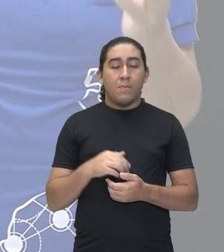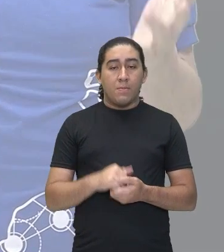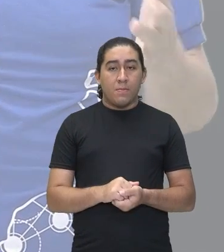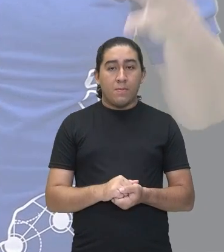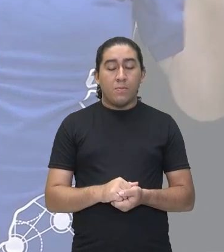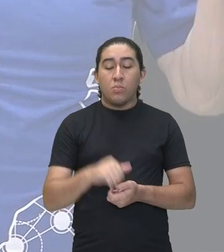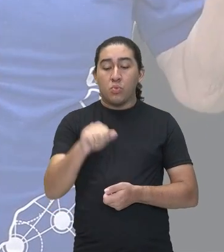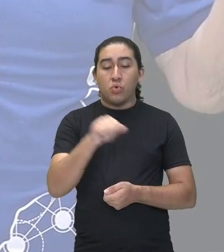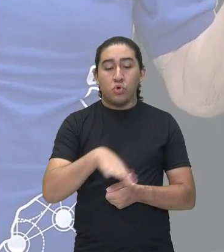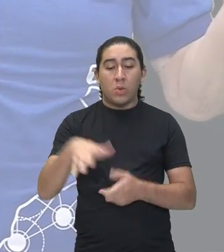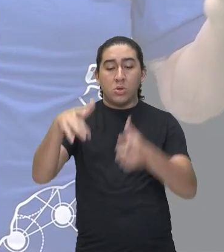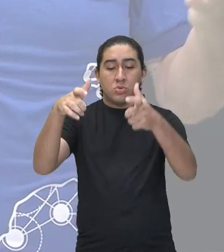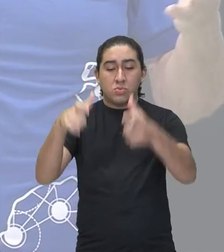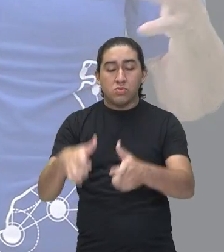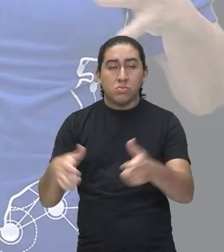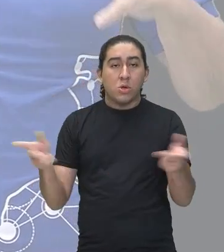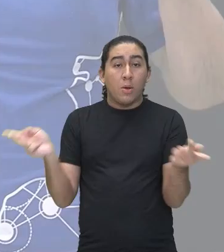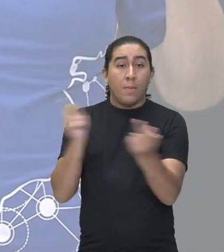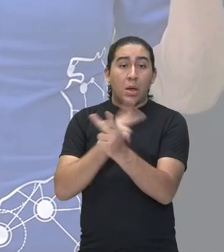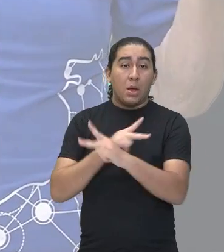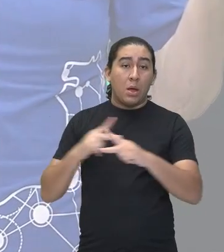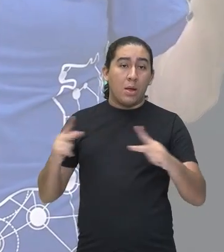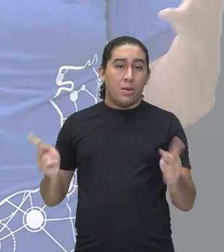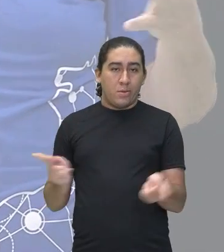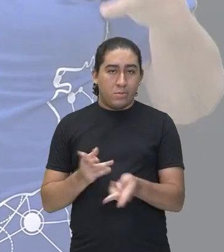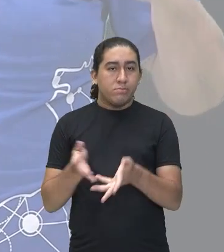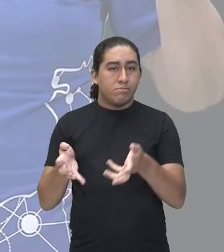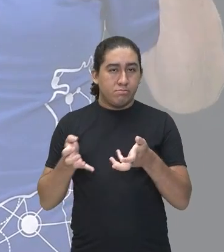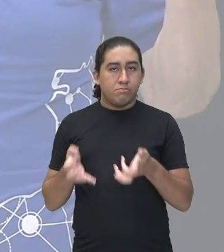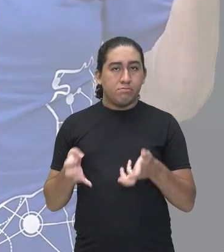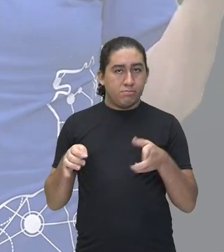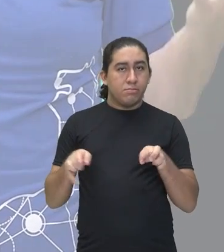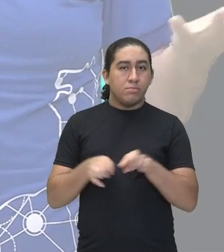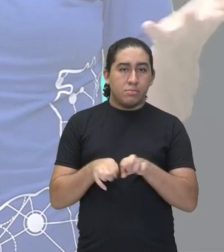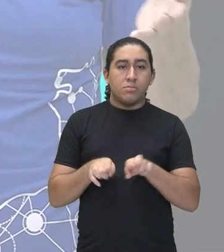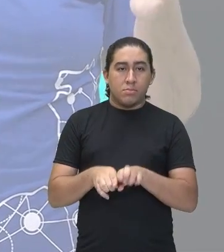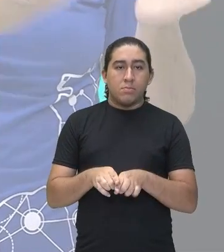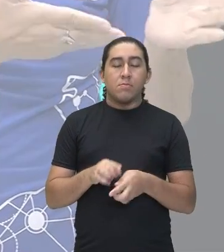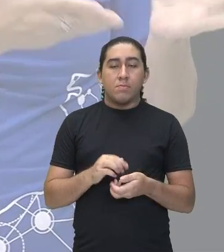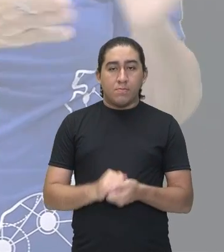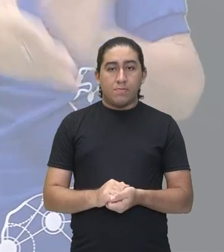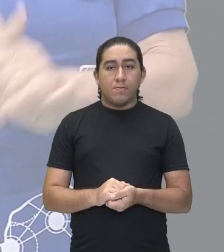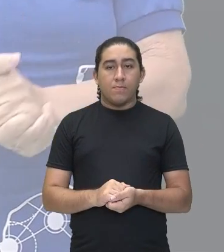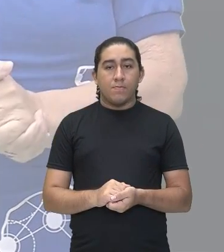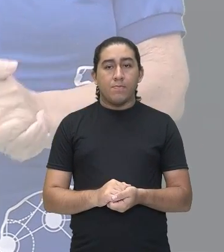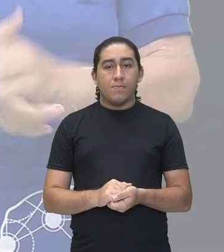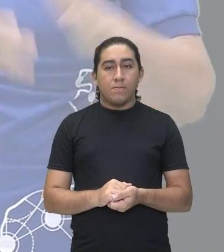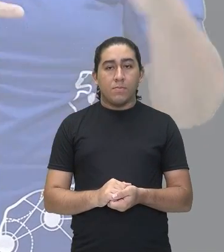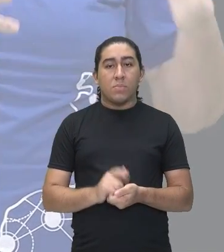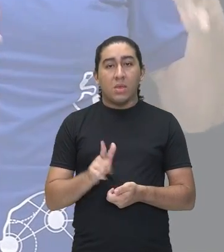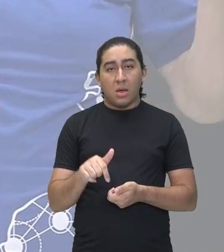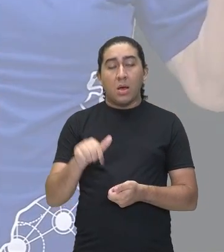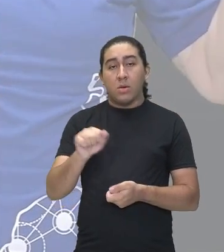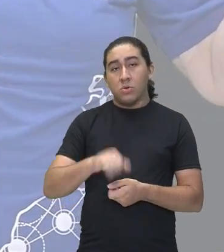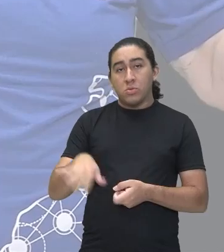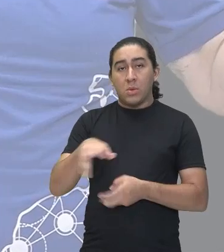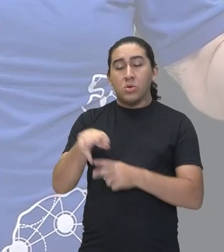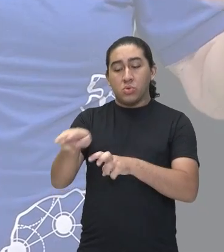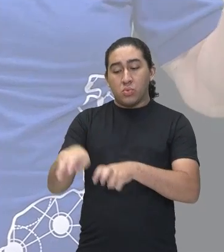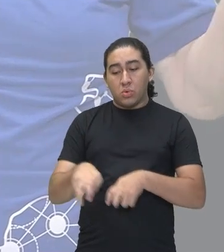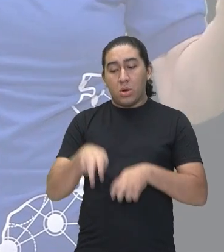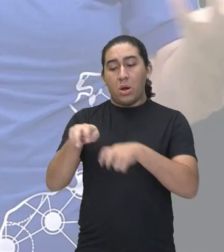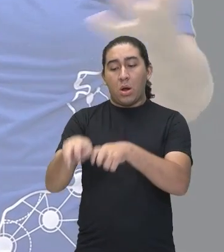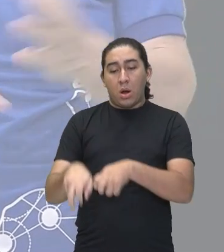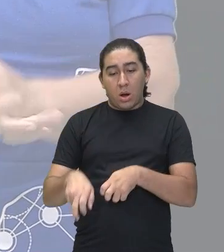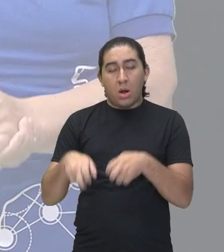lugar ameno, buscar um lugar ameno, um lugar de paz, um lugar de tranquilidade, que é a área rural, é a